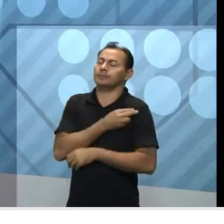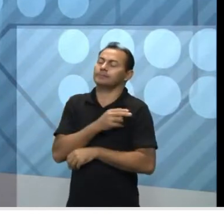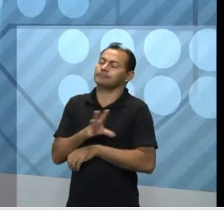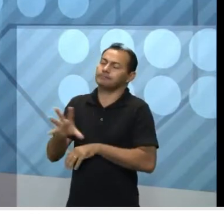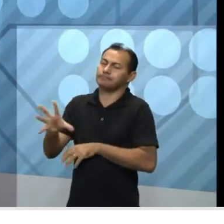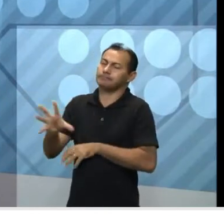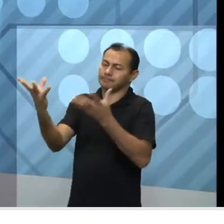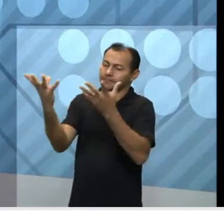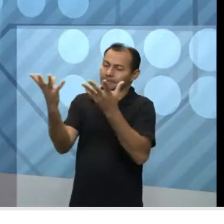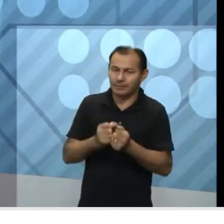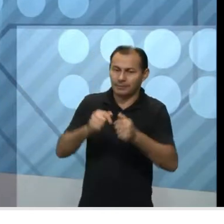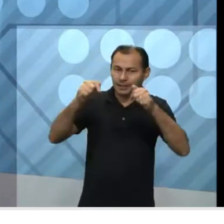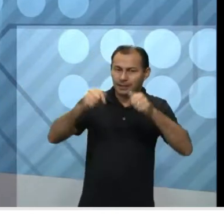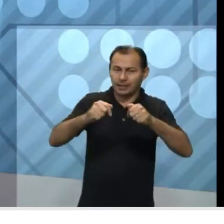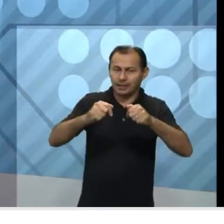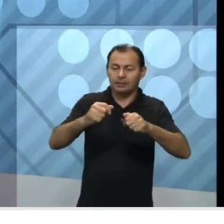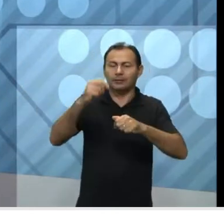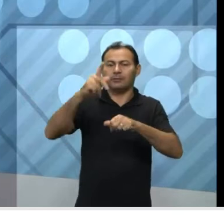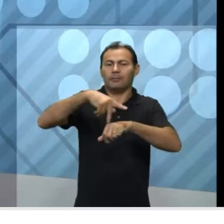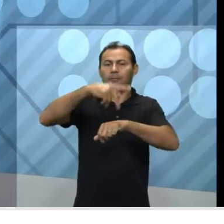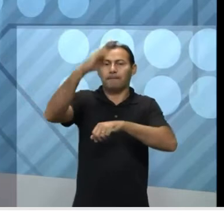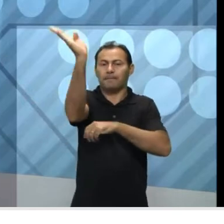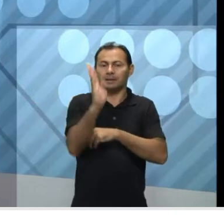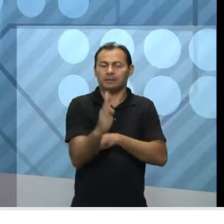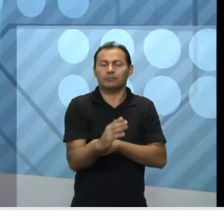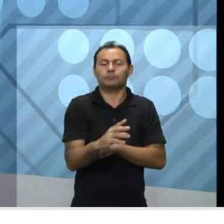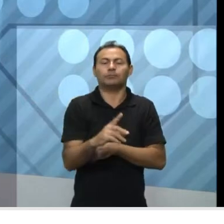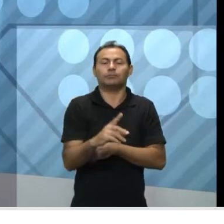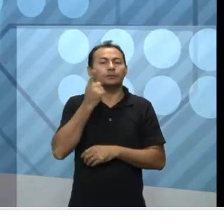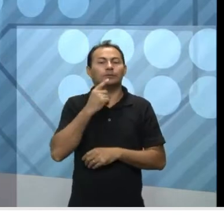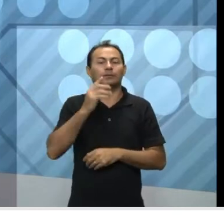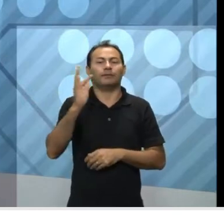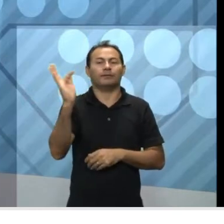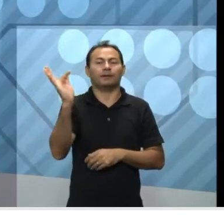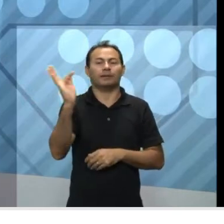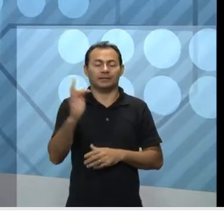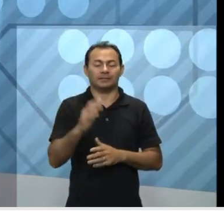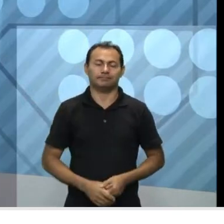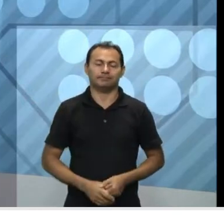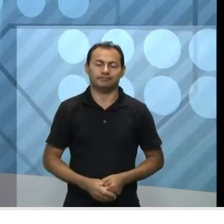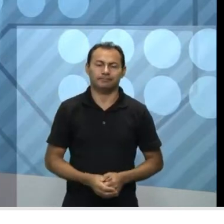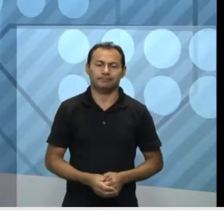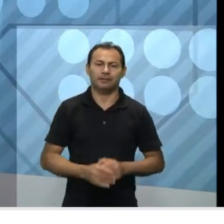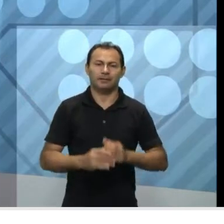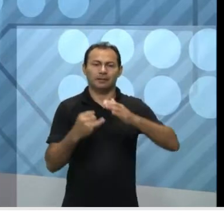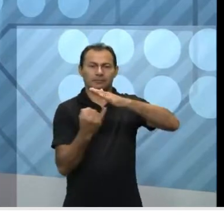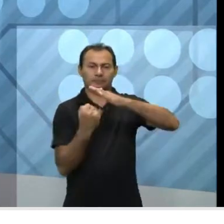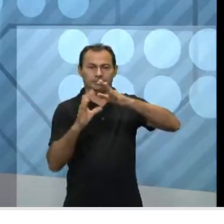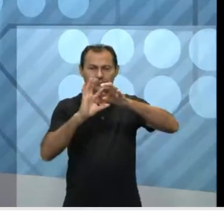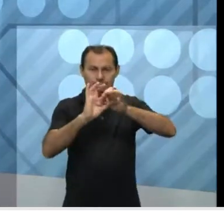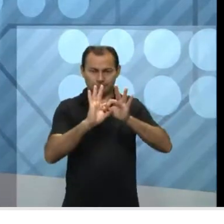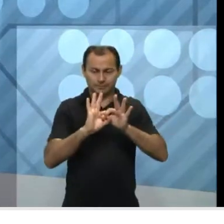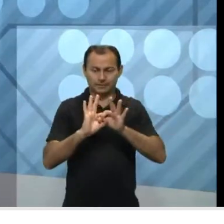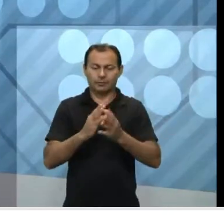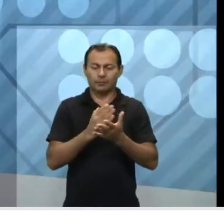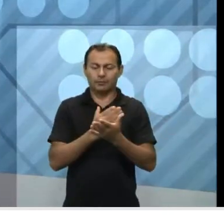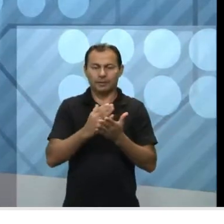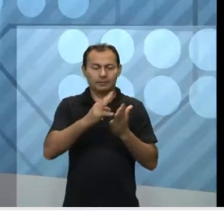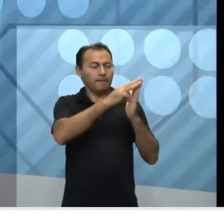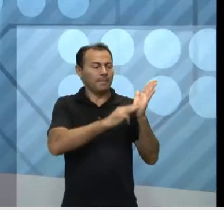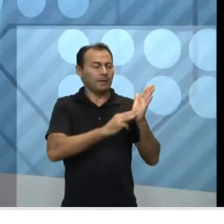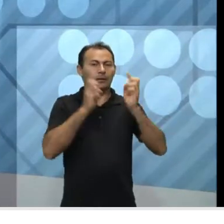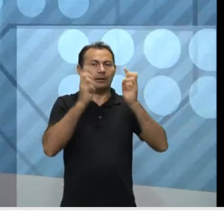surdo francês. Tá? Então, o Instituto ele começa no método visual. Se tinha alguém que o fundou